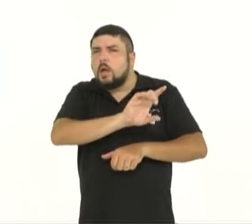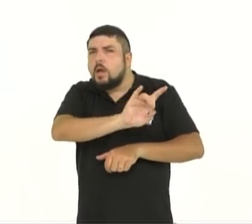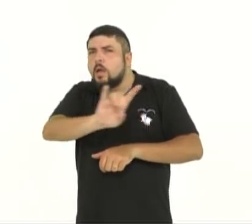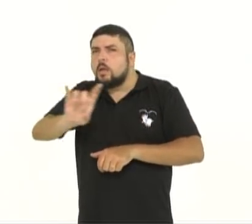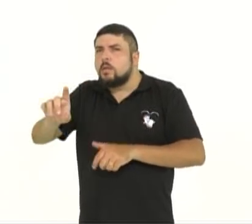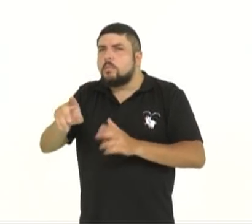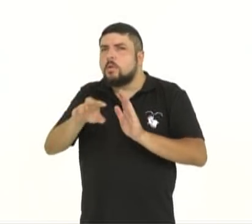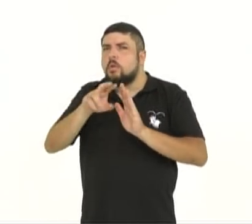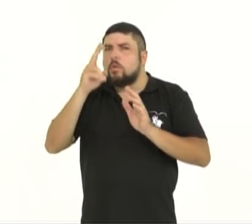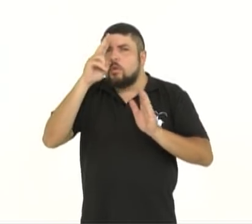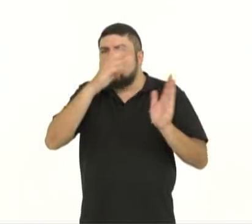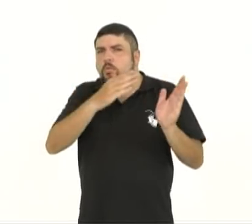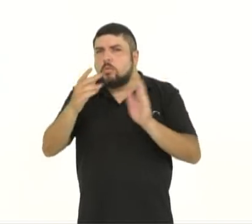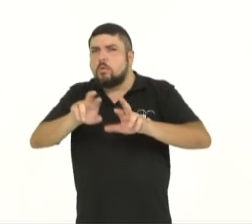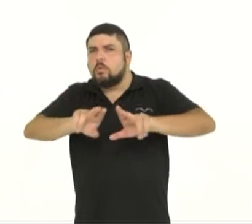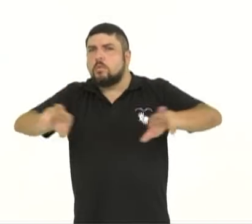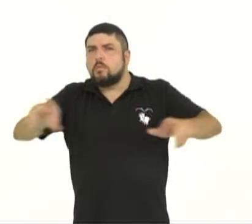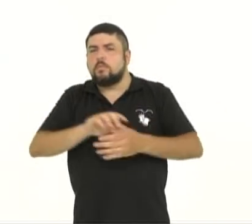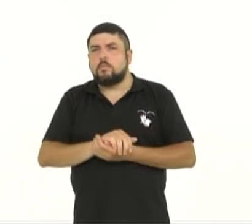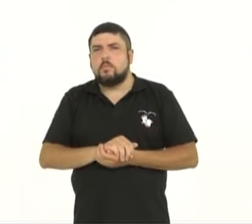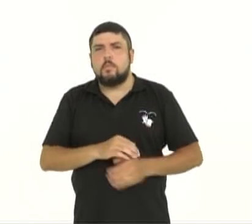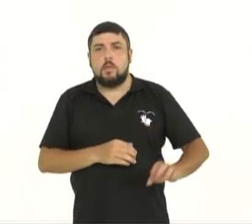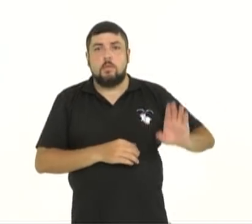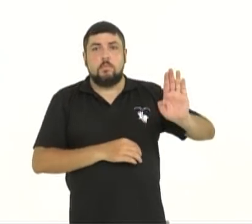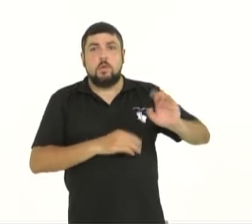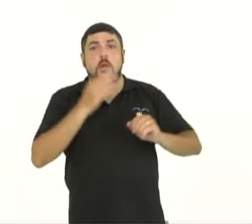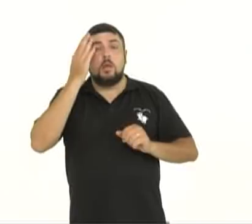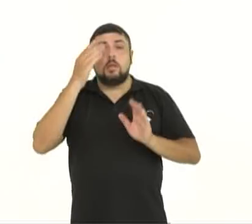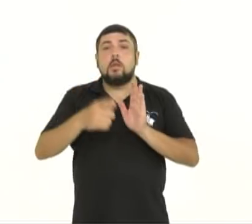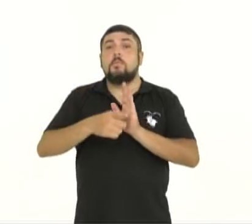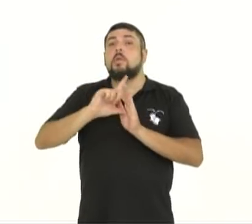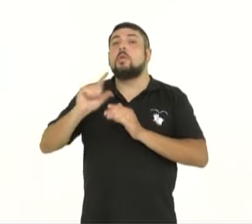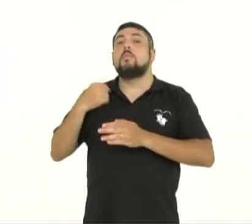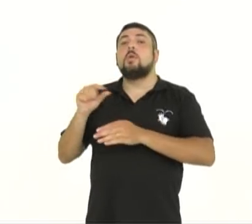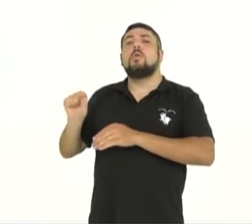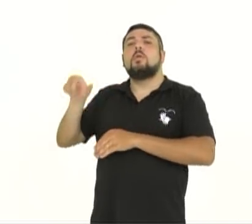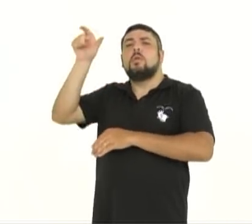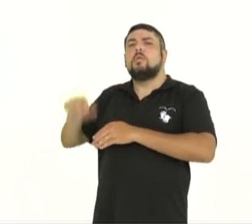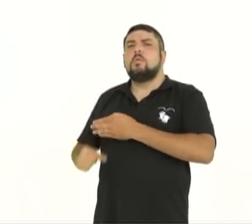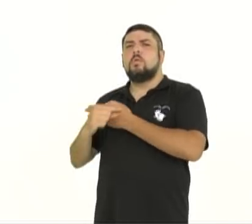diferentes. B, saber anteriormente quem é o escritor Luiz Fernando